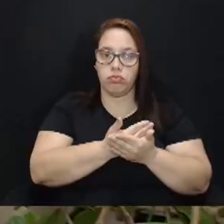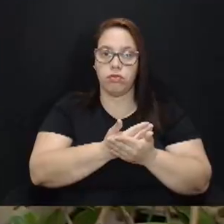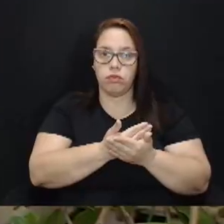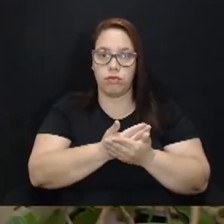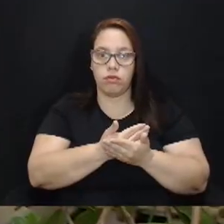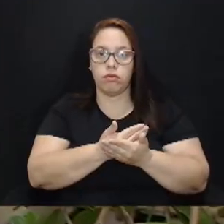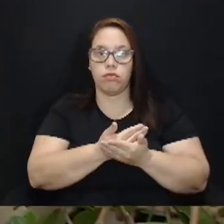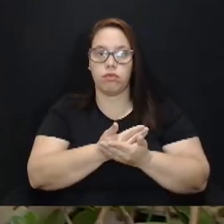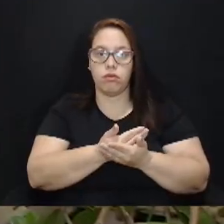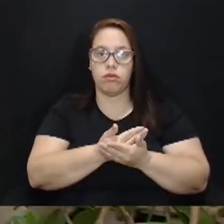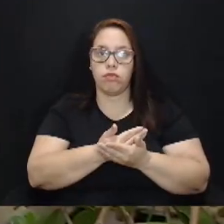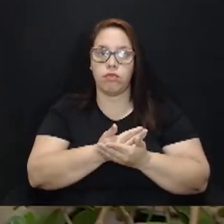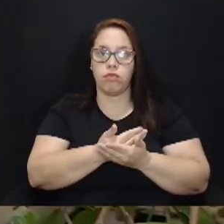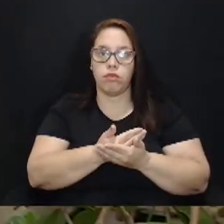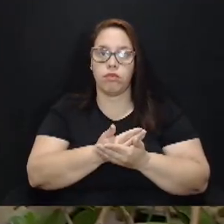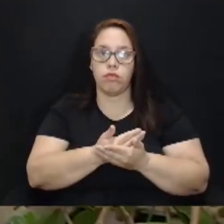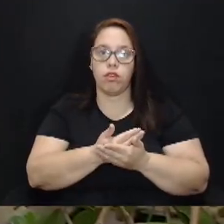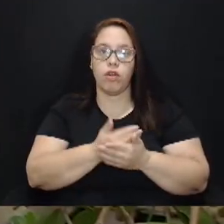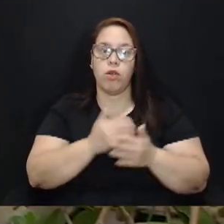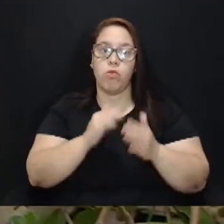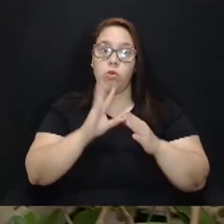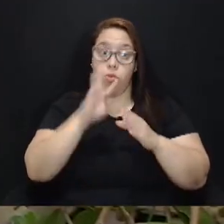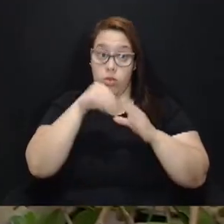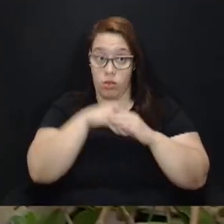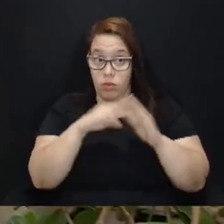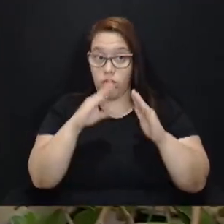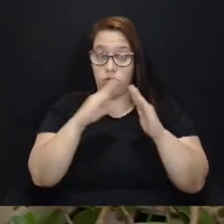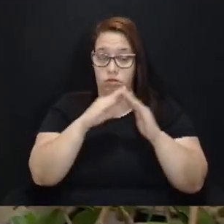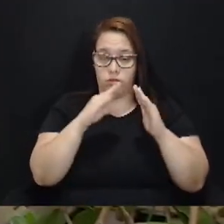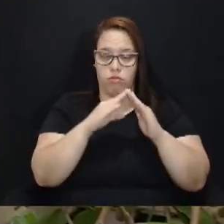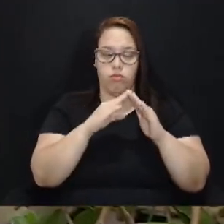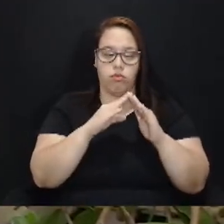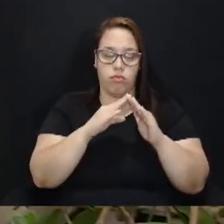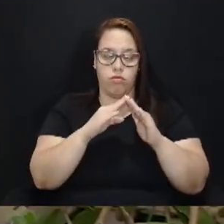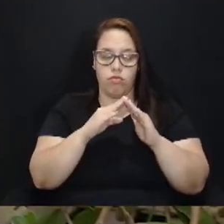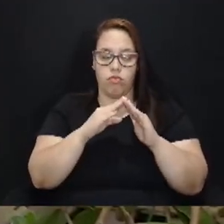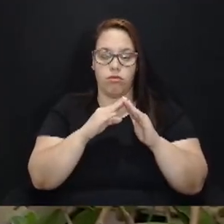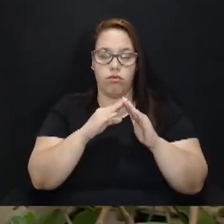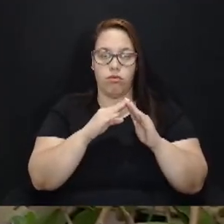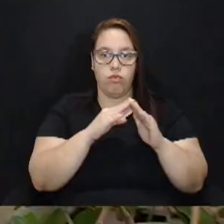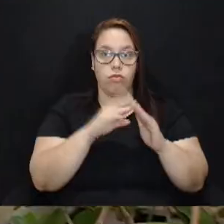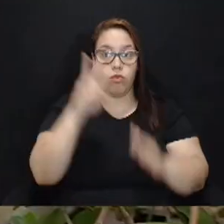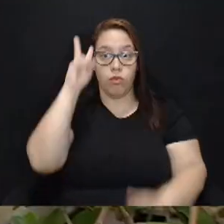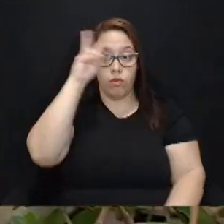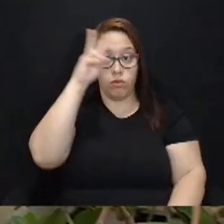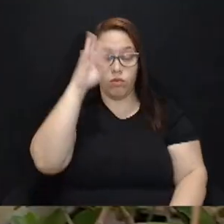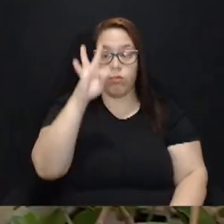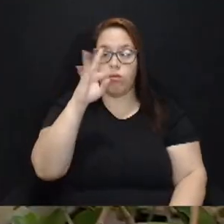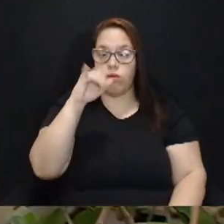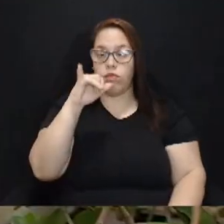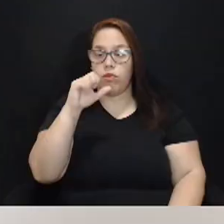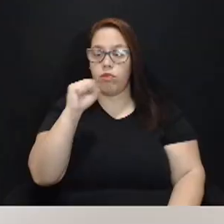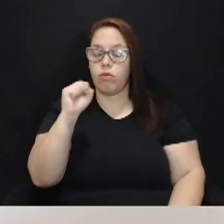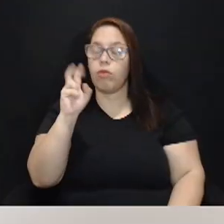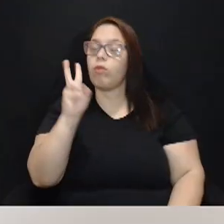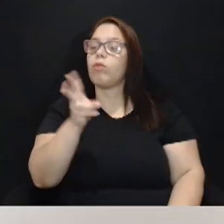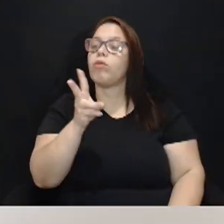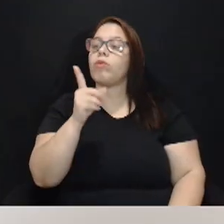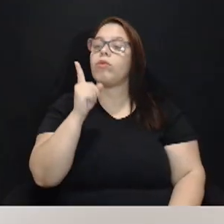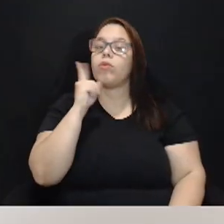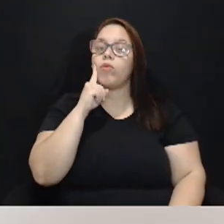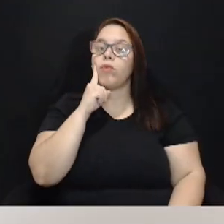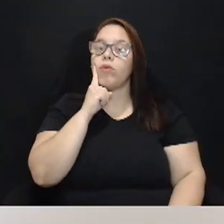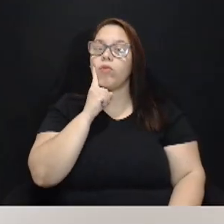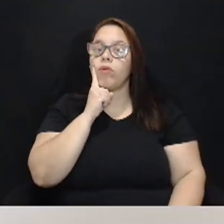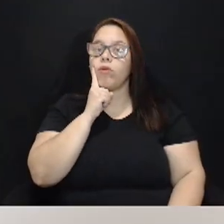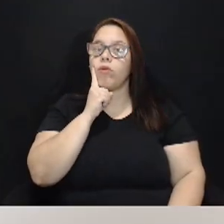e caseira, muito caseira. O que eu mais lembro da Thaís era que ela gostava